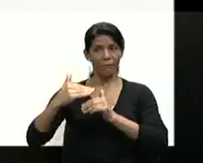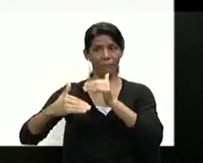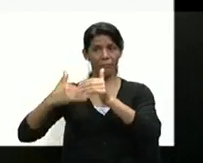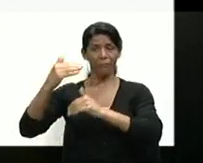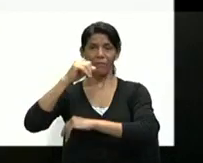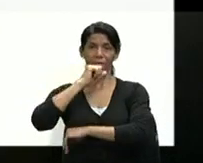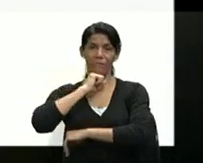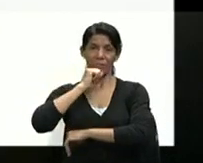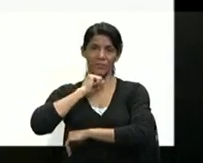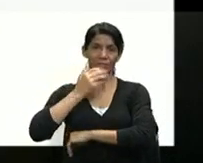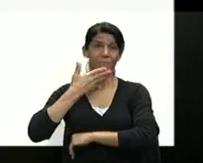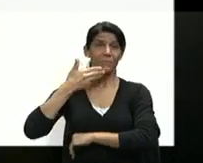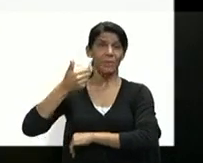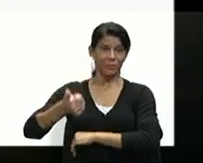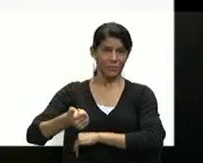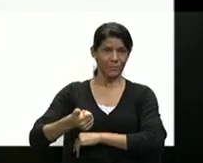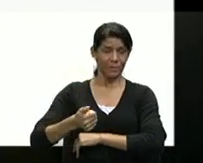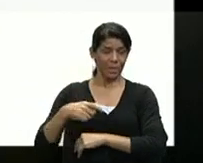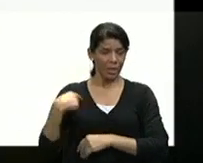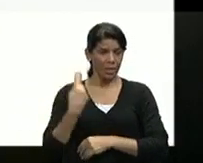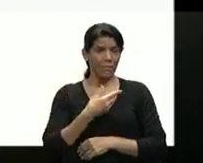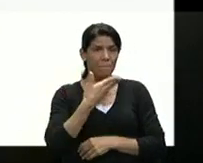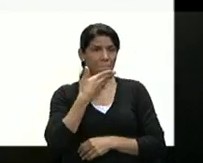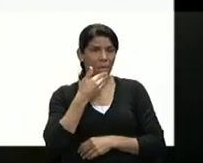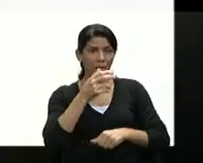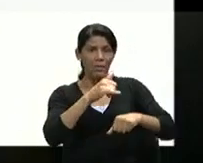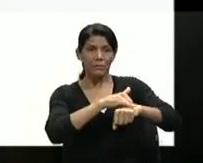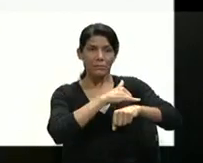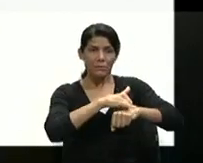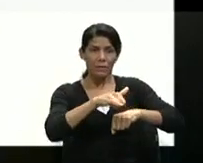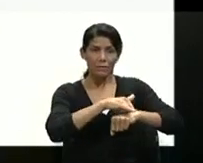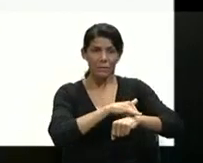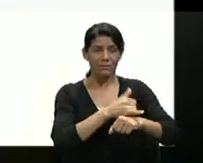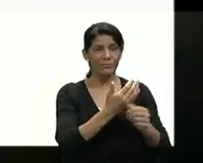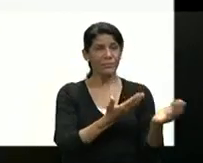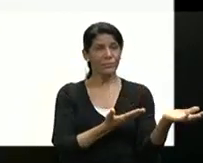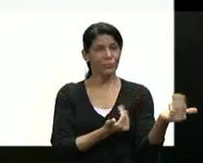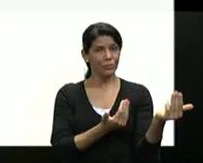Nós, aplicando uma melhor estratégia